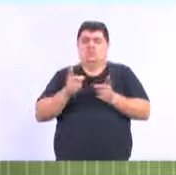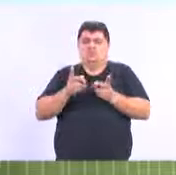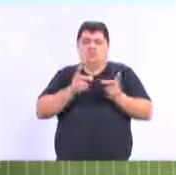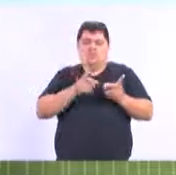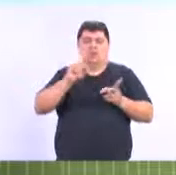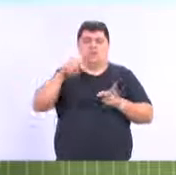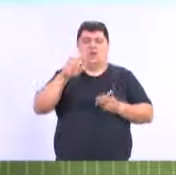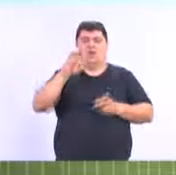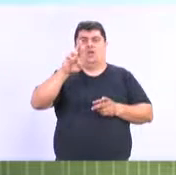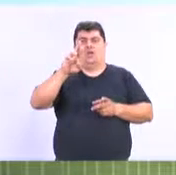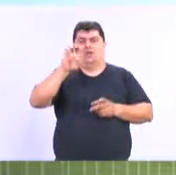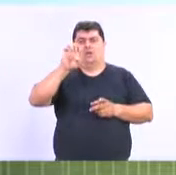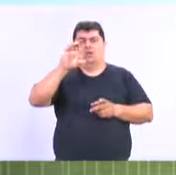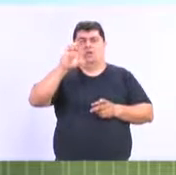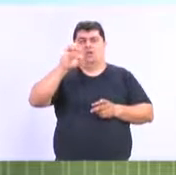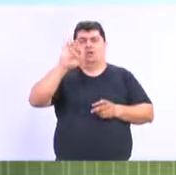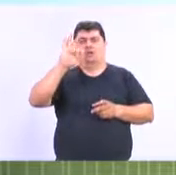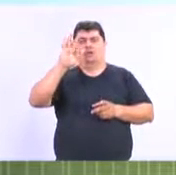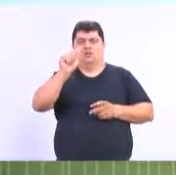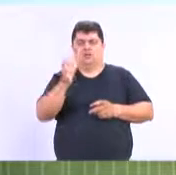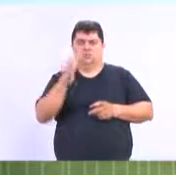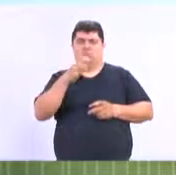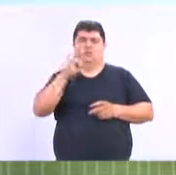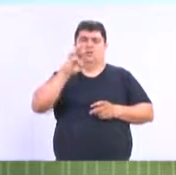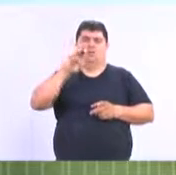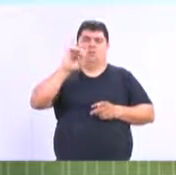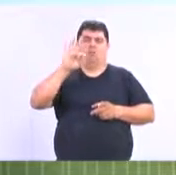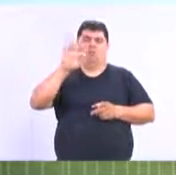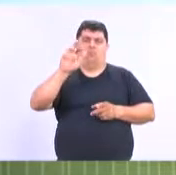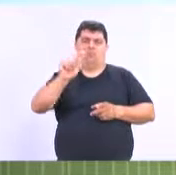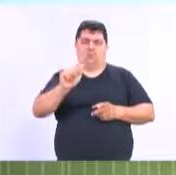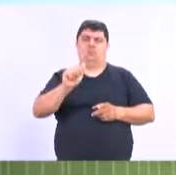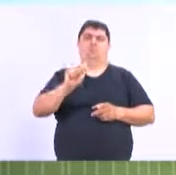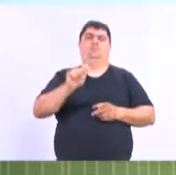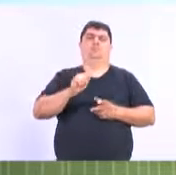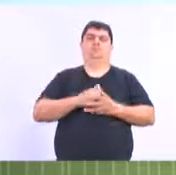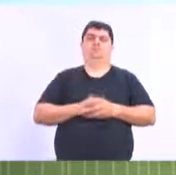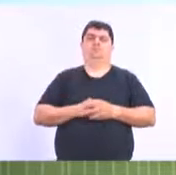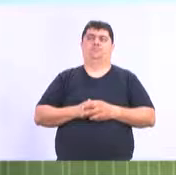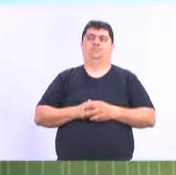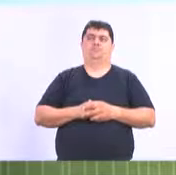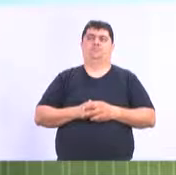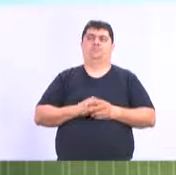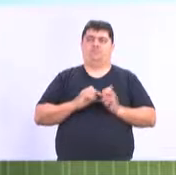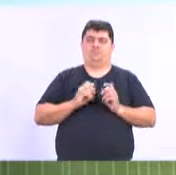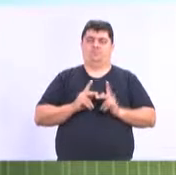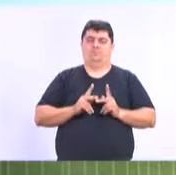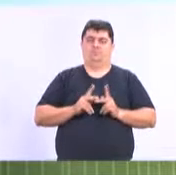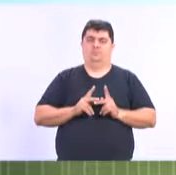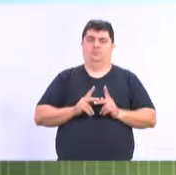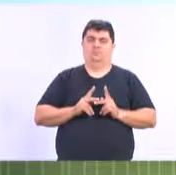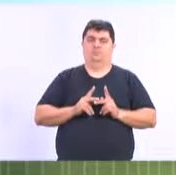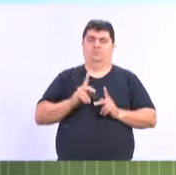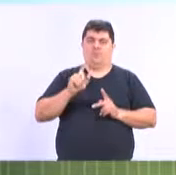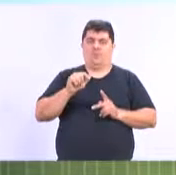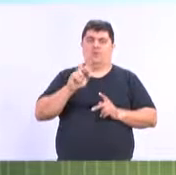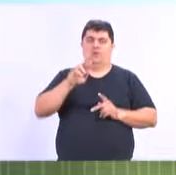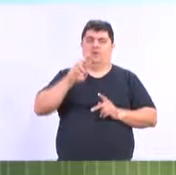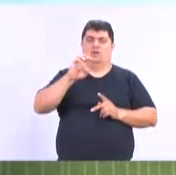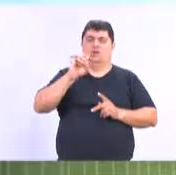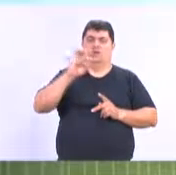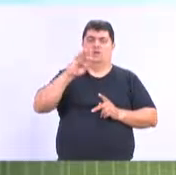é uma indústria, o produto que eu vendo fabricado é minha receita bruta. Ok? Então essa é